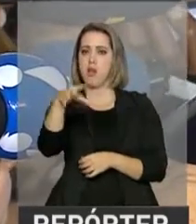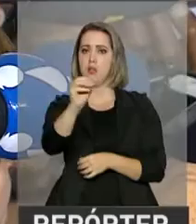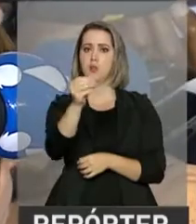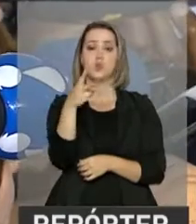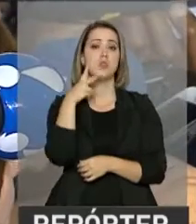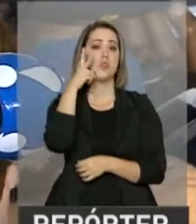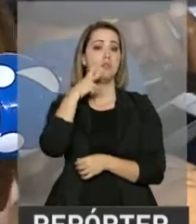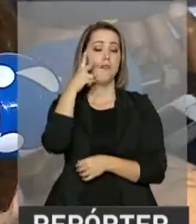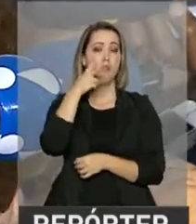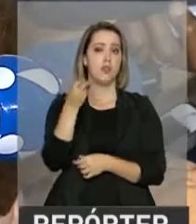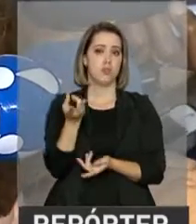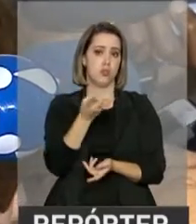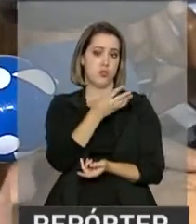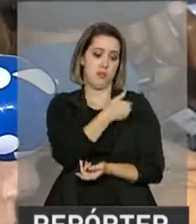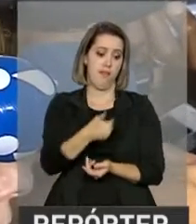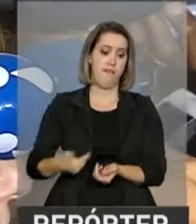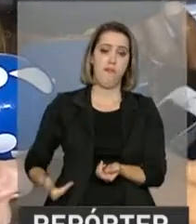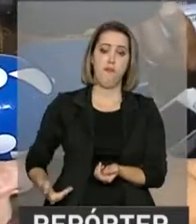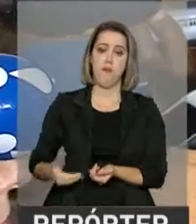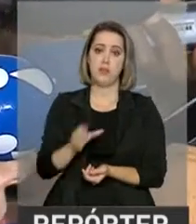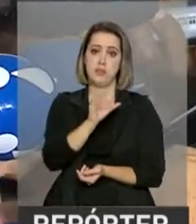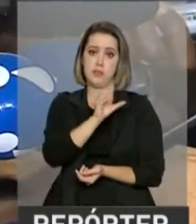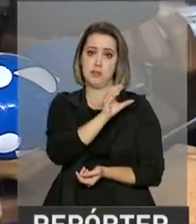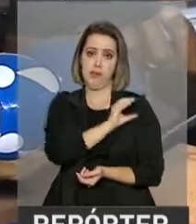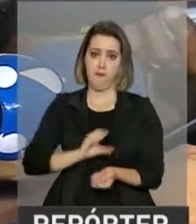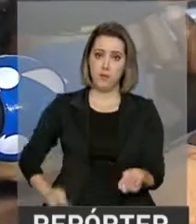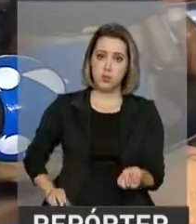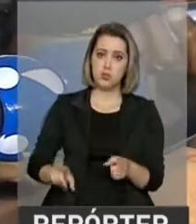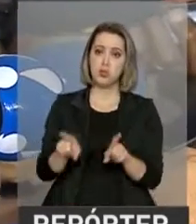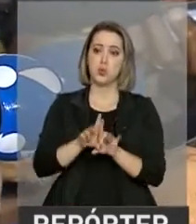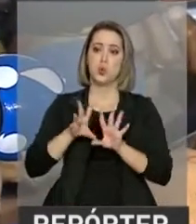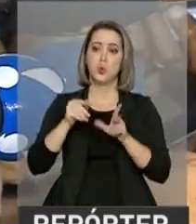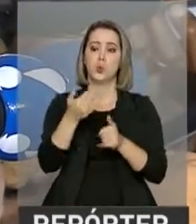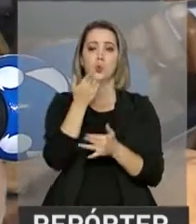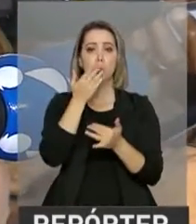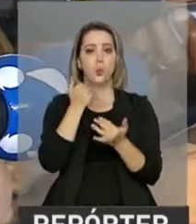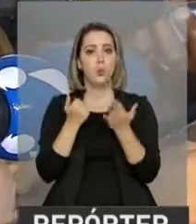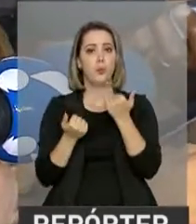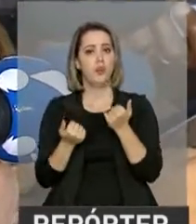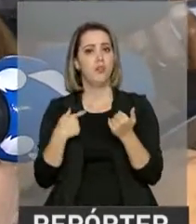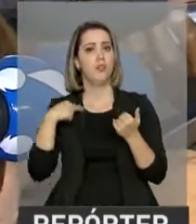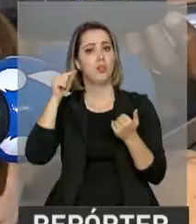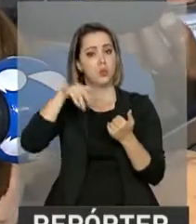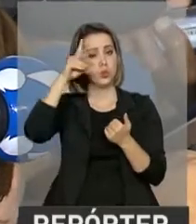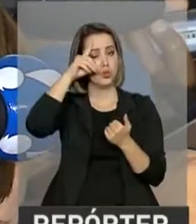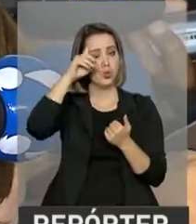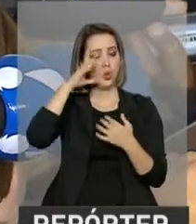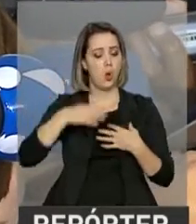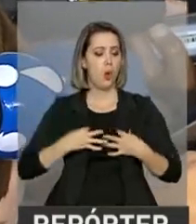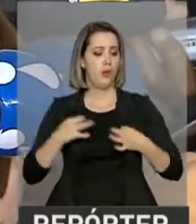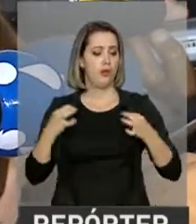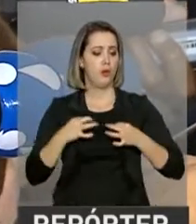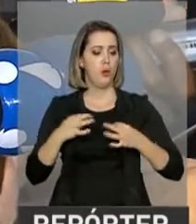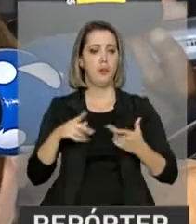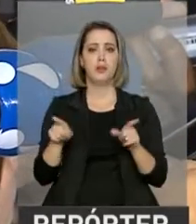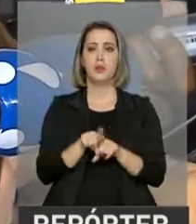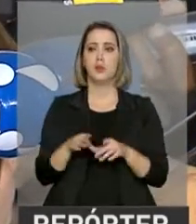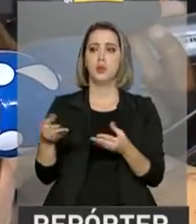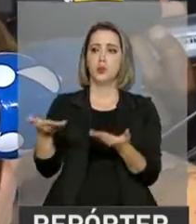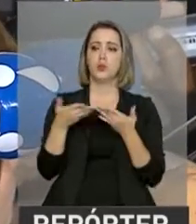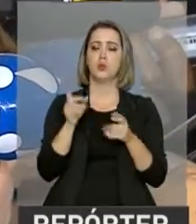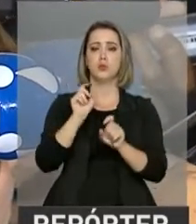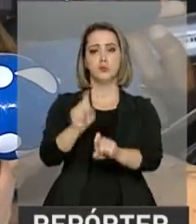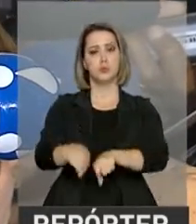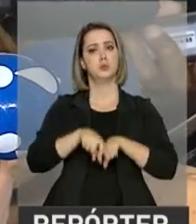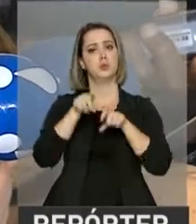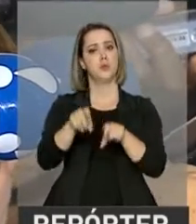uísque, água mineral, tudo que vocês consomem, tudo que nós consumimos no dia a dia, as roupas que nós utilizamos, tudo vem da